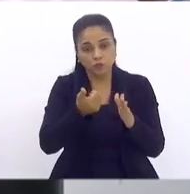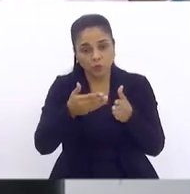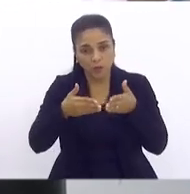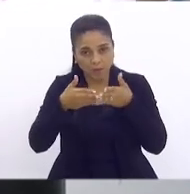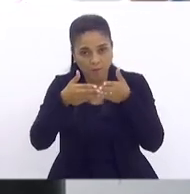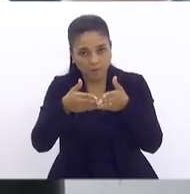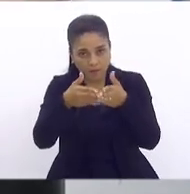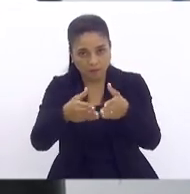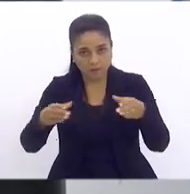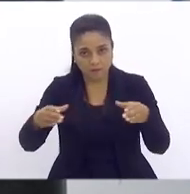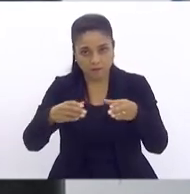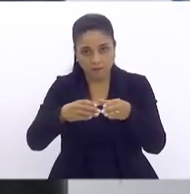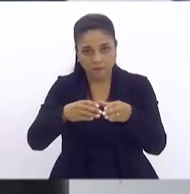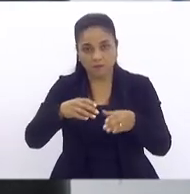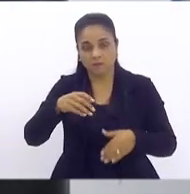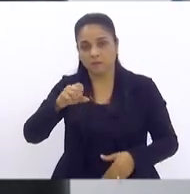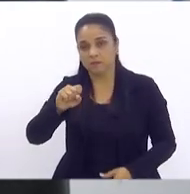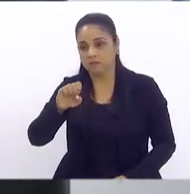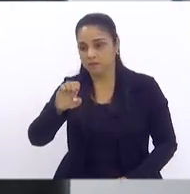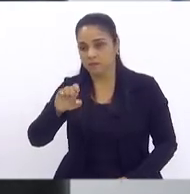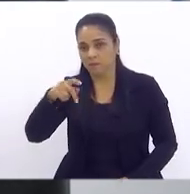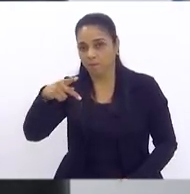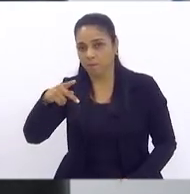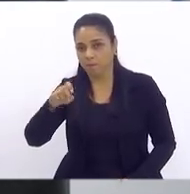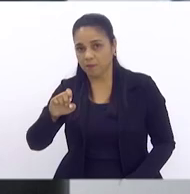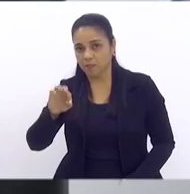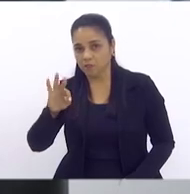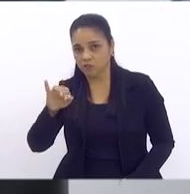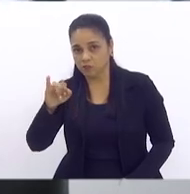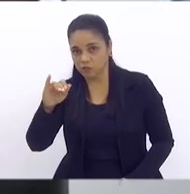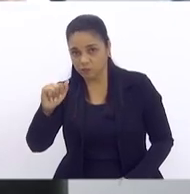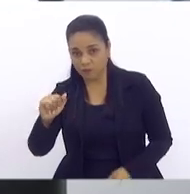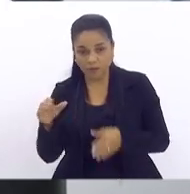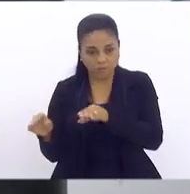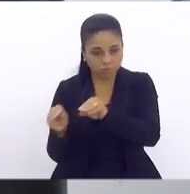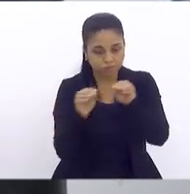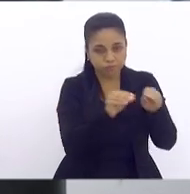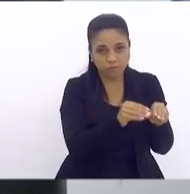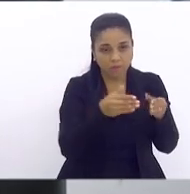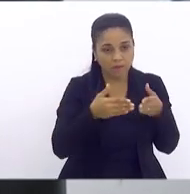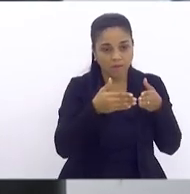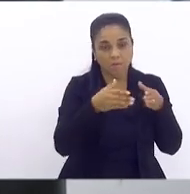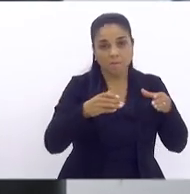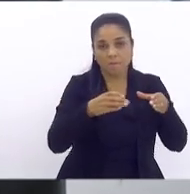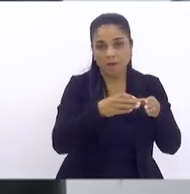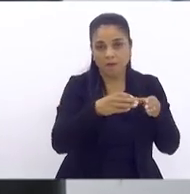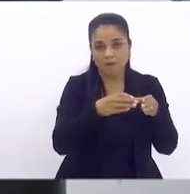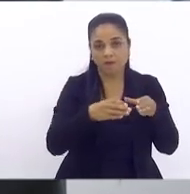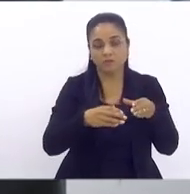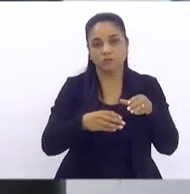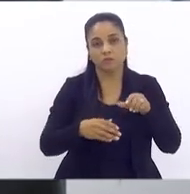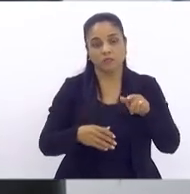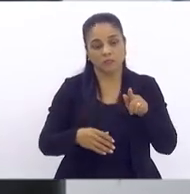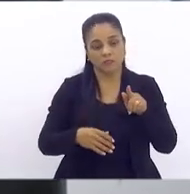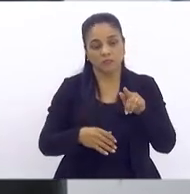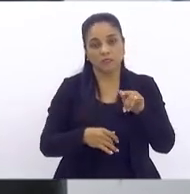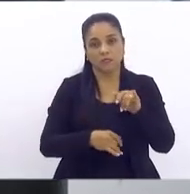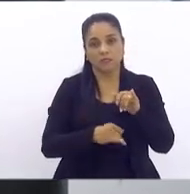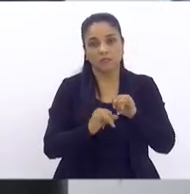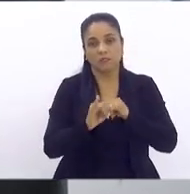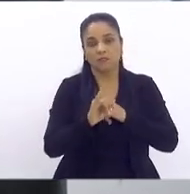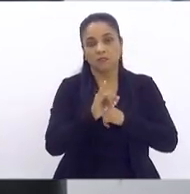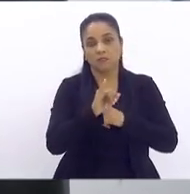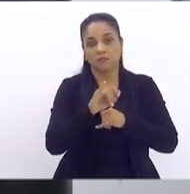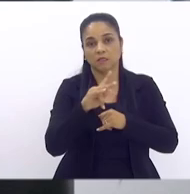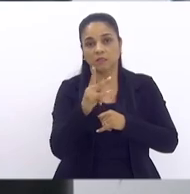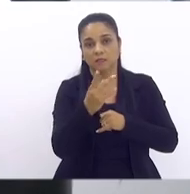de Sepitiba, eles colocaram na Baía de Ilha Grande. Aí foi toda a movimentação da população, de pescador, de morador, de turista, na Ilha